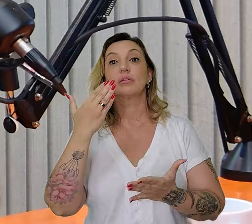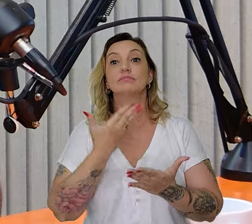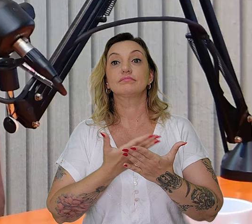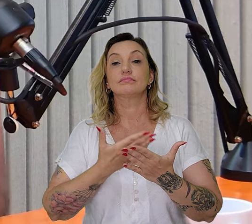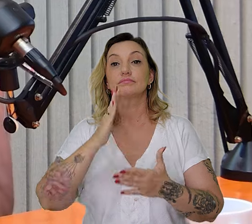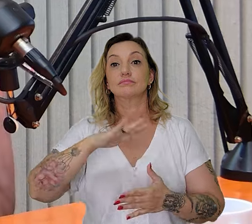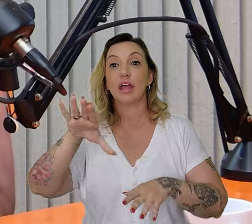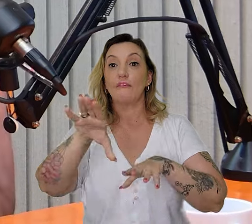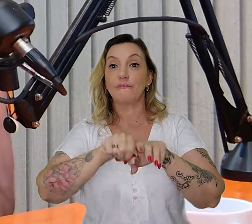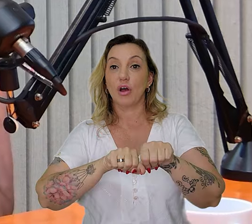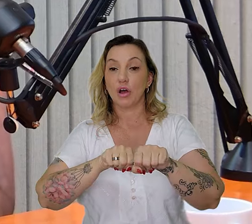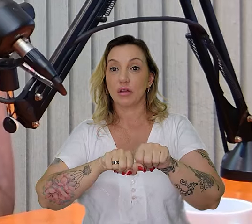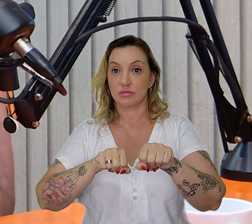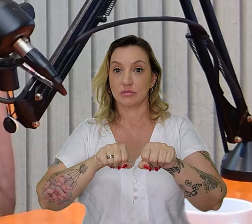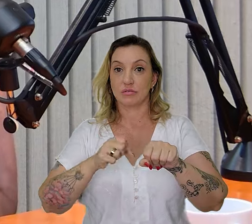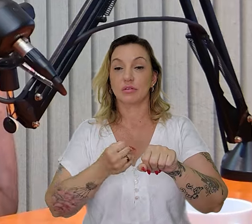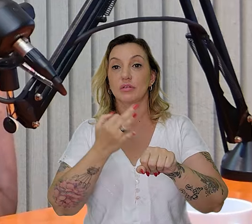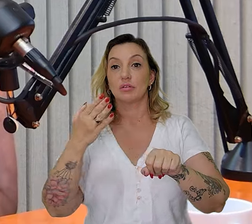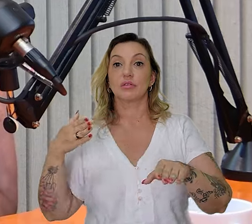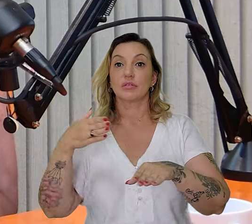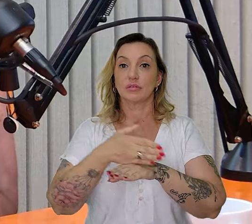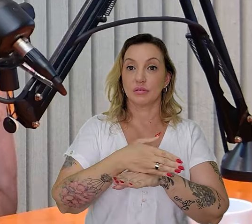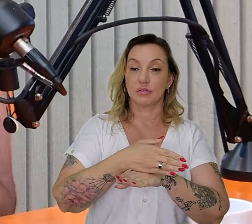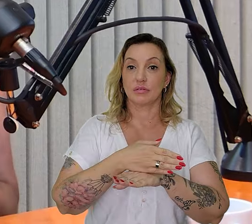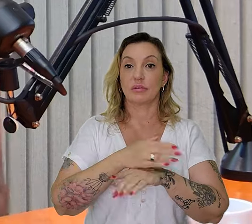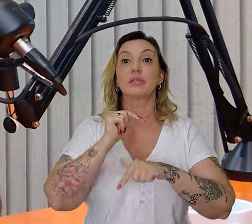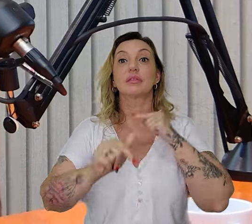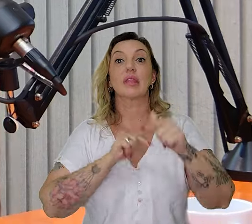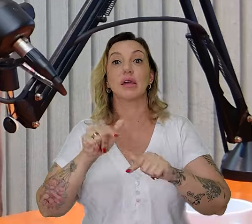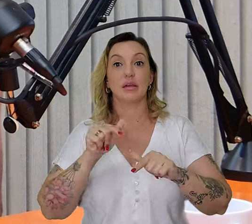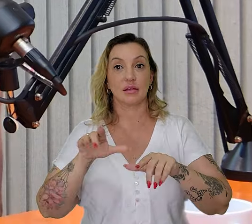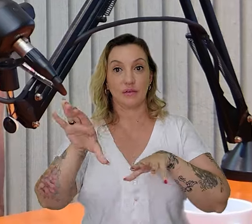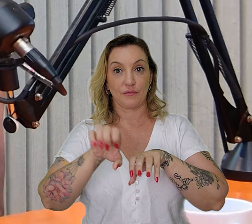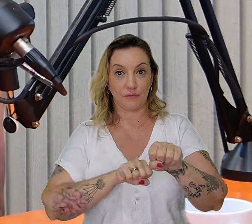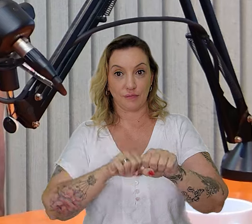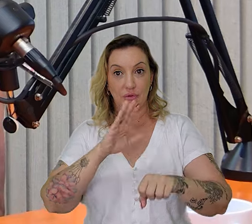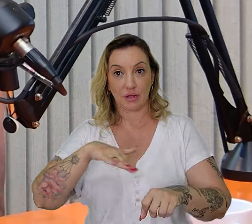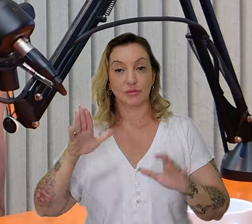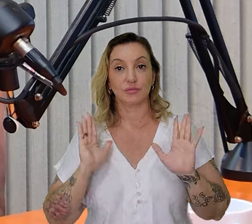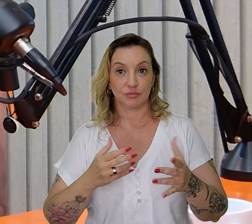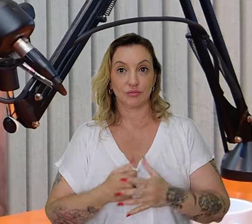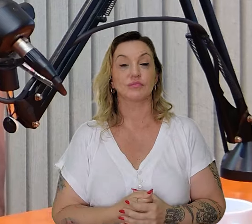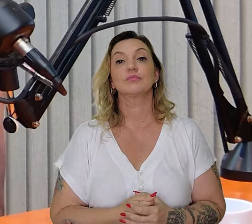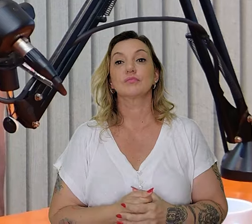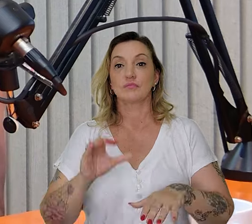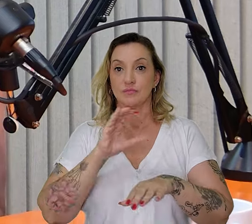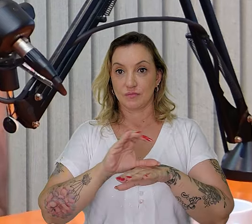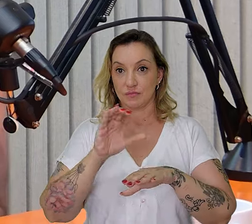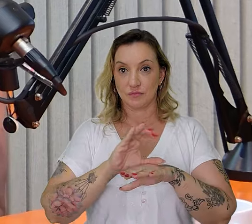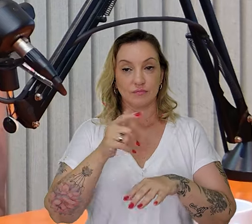à quantidade que admitiu e empregabilidade dos formados faz muito sentido Então os cursos que não t um